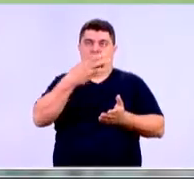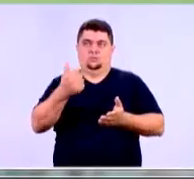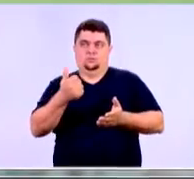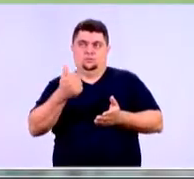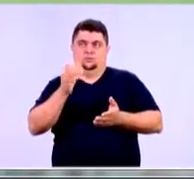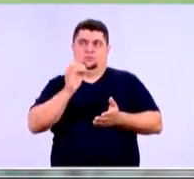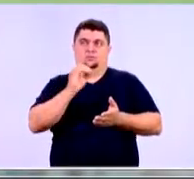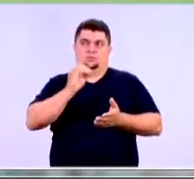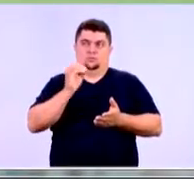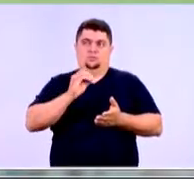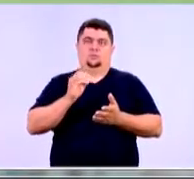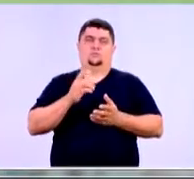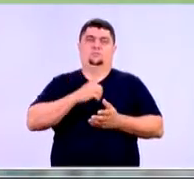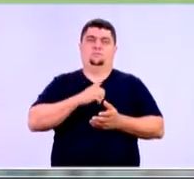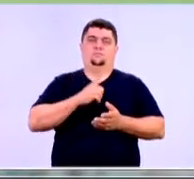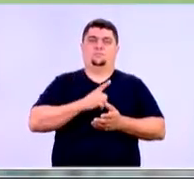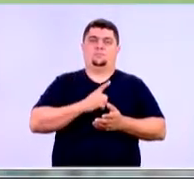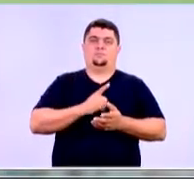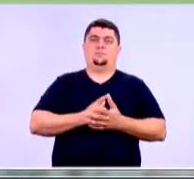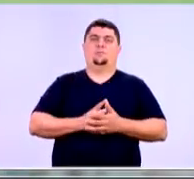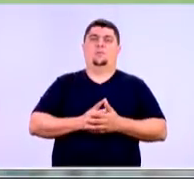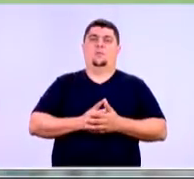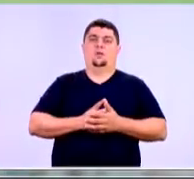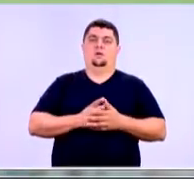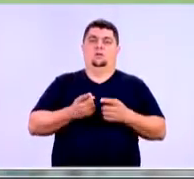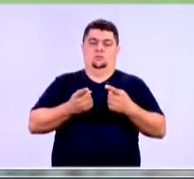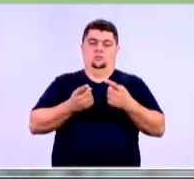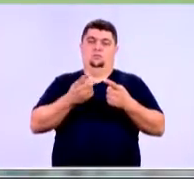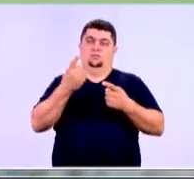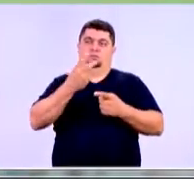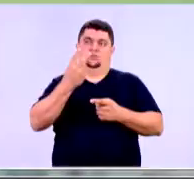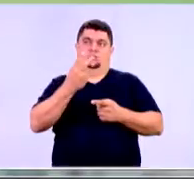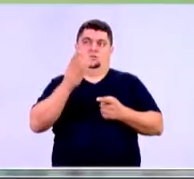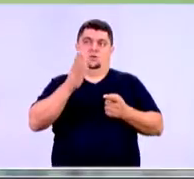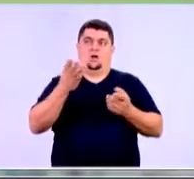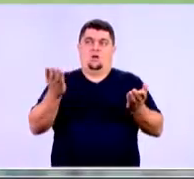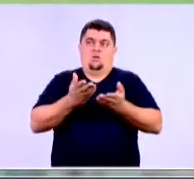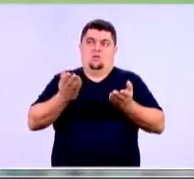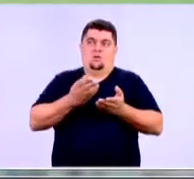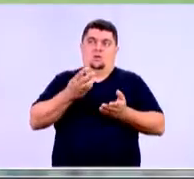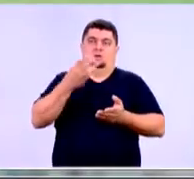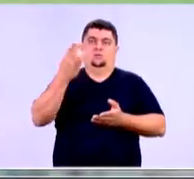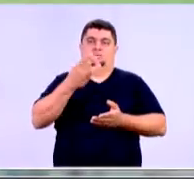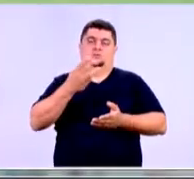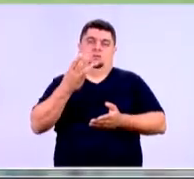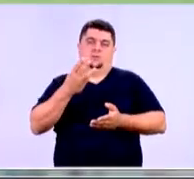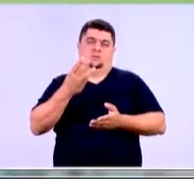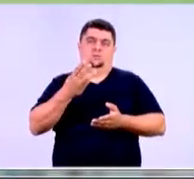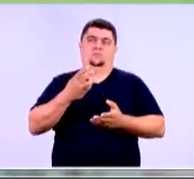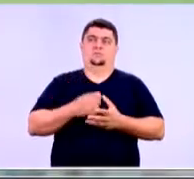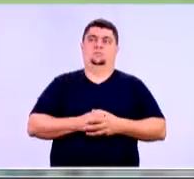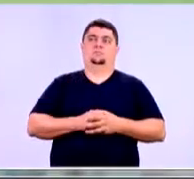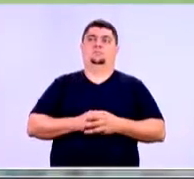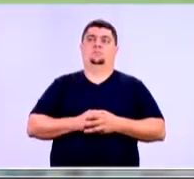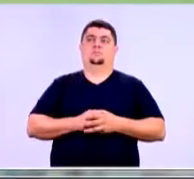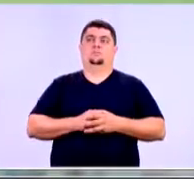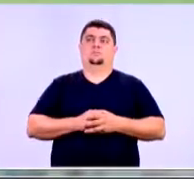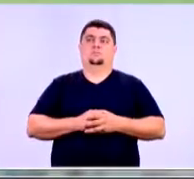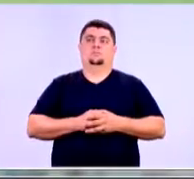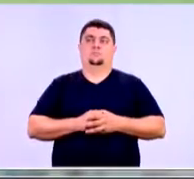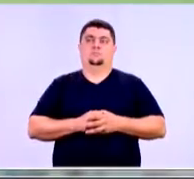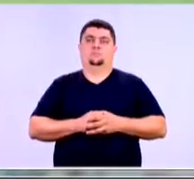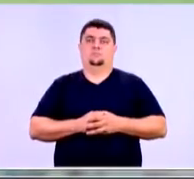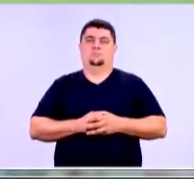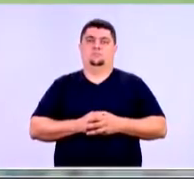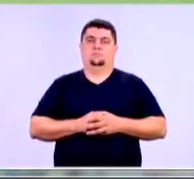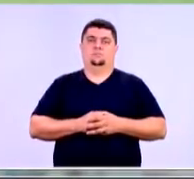de outubro, já tivemos a nossa teleaula número 2 e estamos tendo agora, aqui vai se iniciar a teleaula 3. Dessa